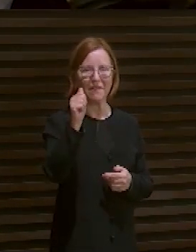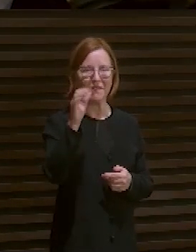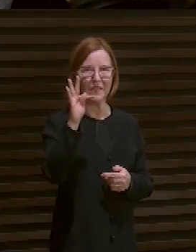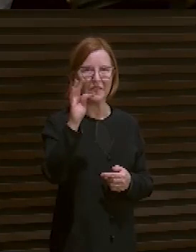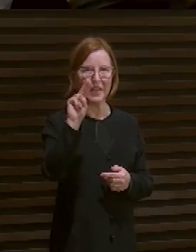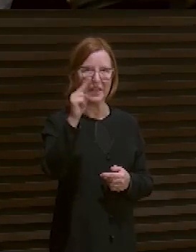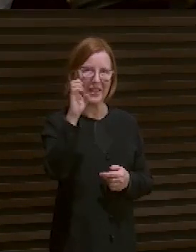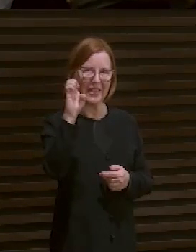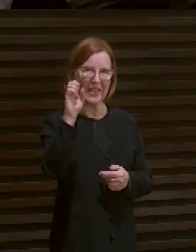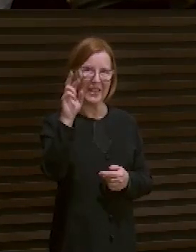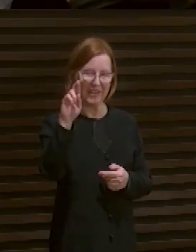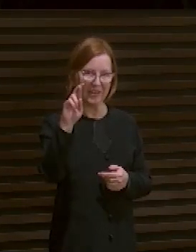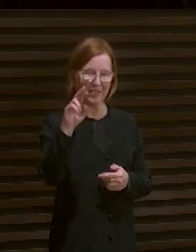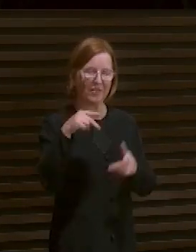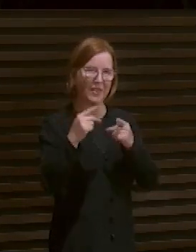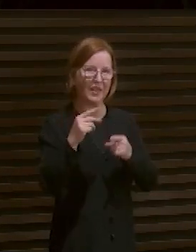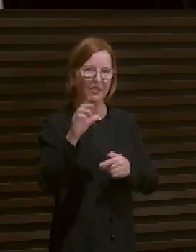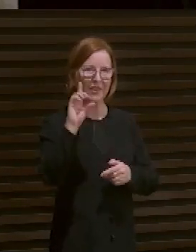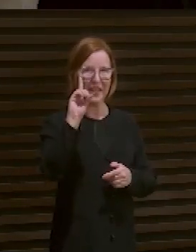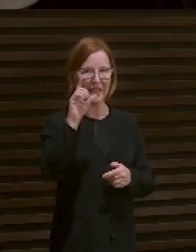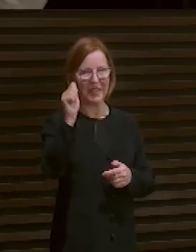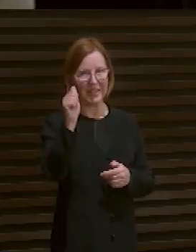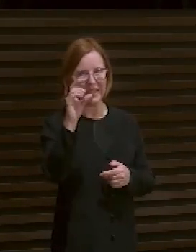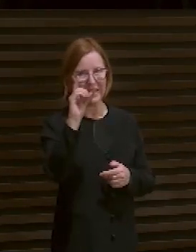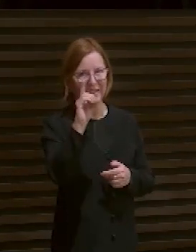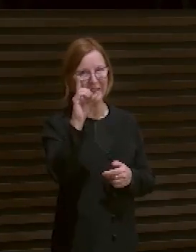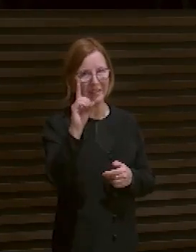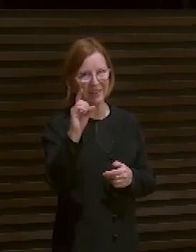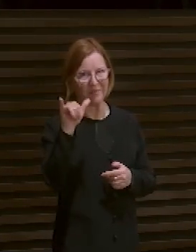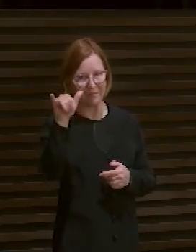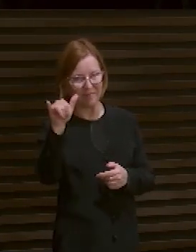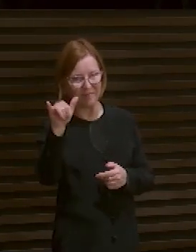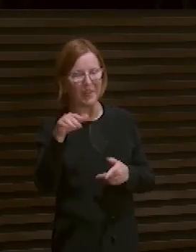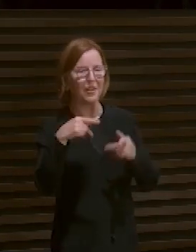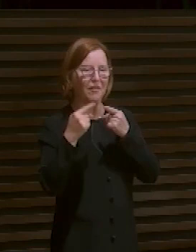ou daddy. Ele não dizia pai, ele dizia papai.